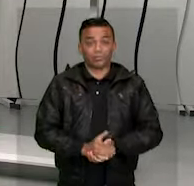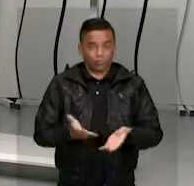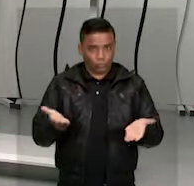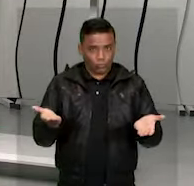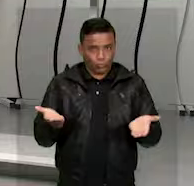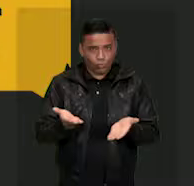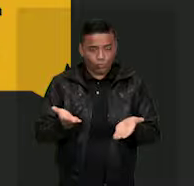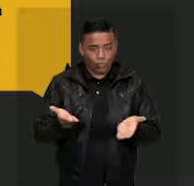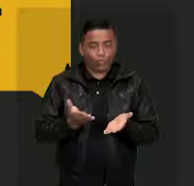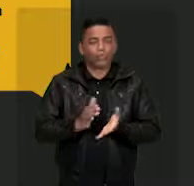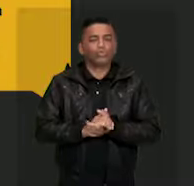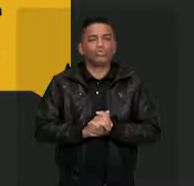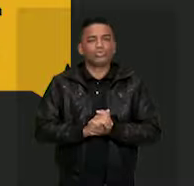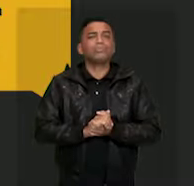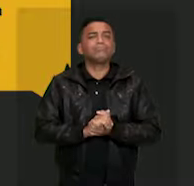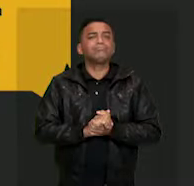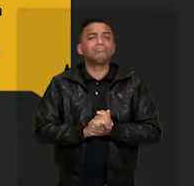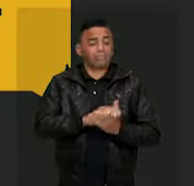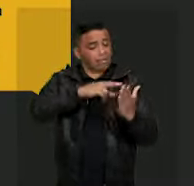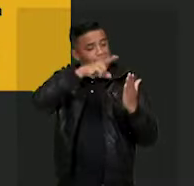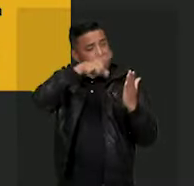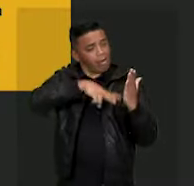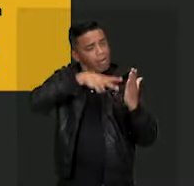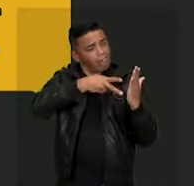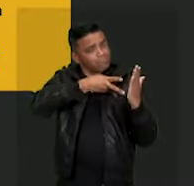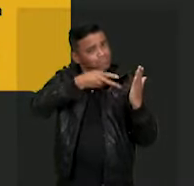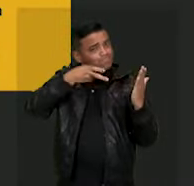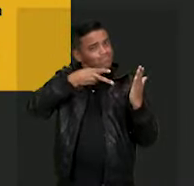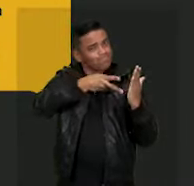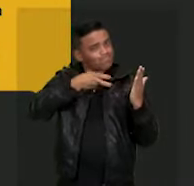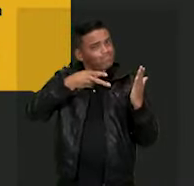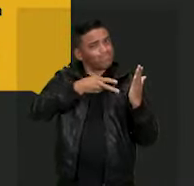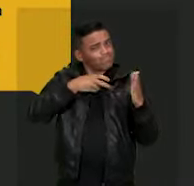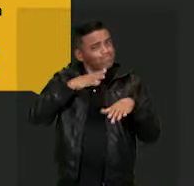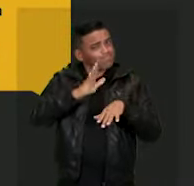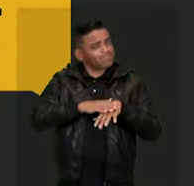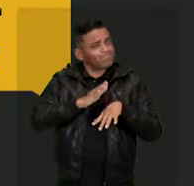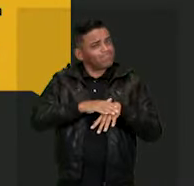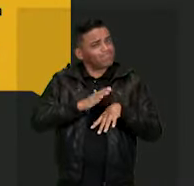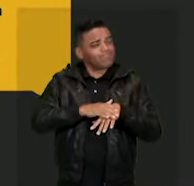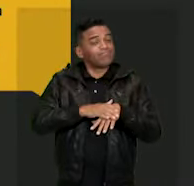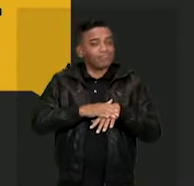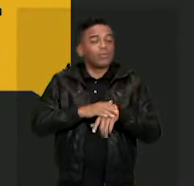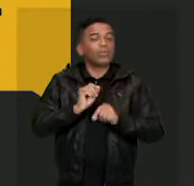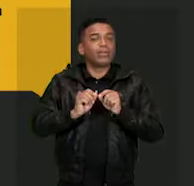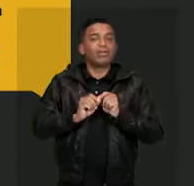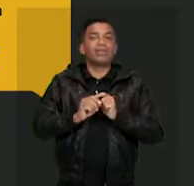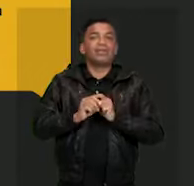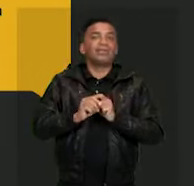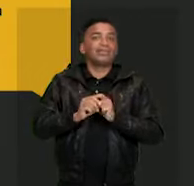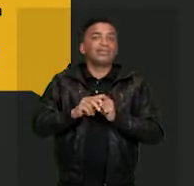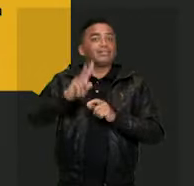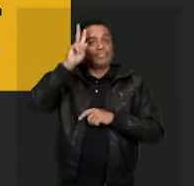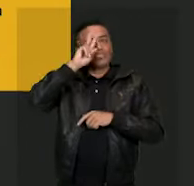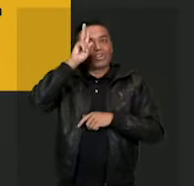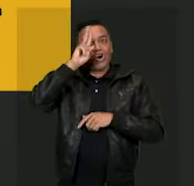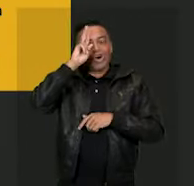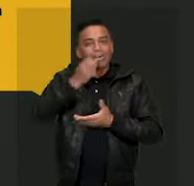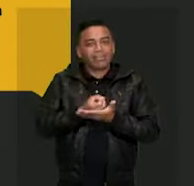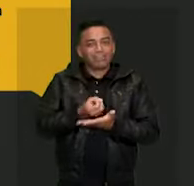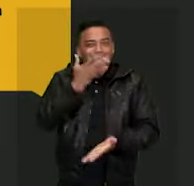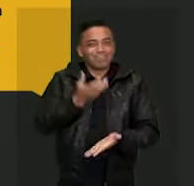hoje compreender e ler com certa autonomia narrativas ficcionais